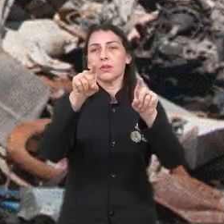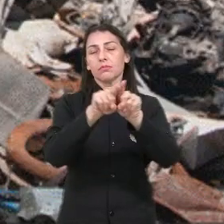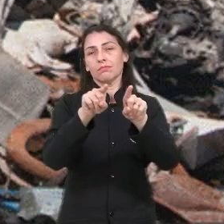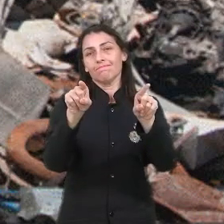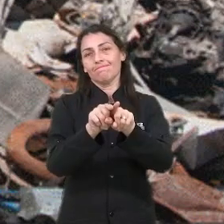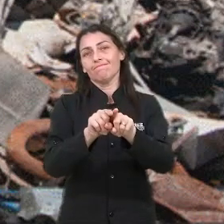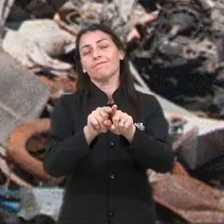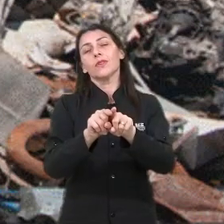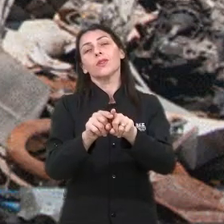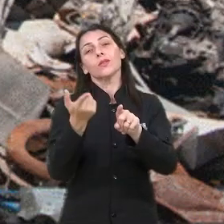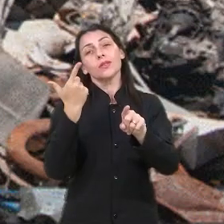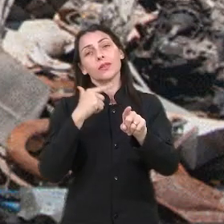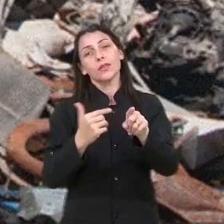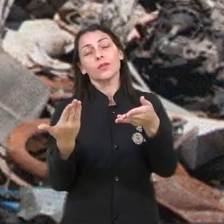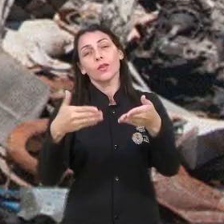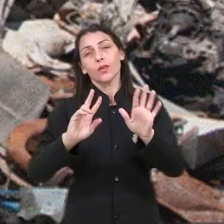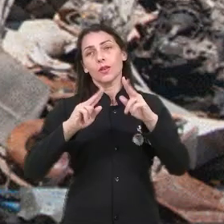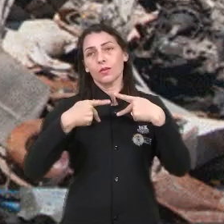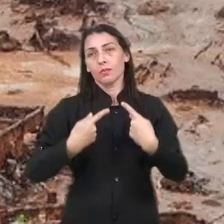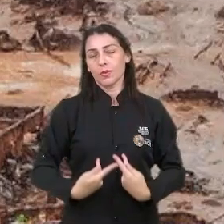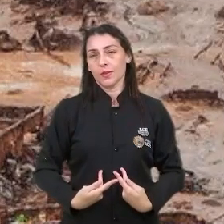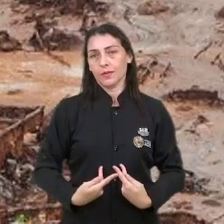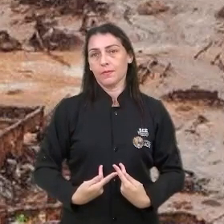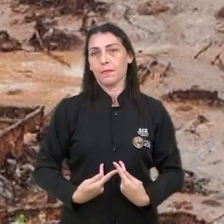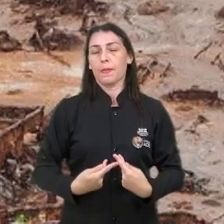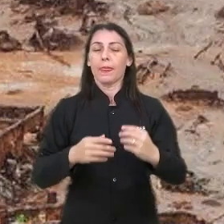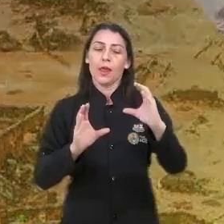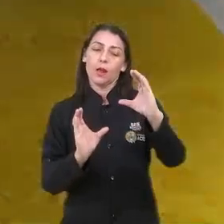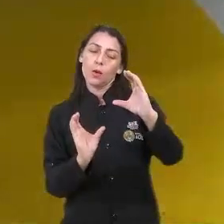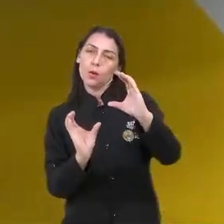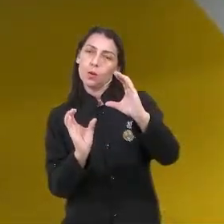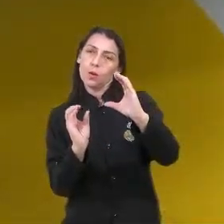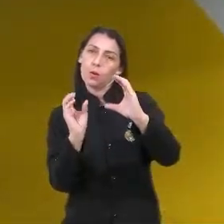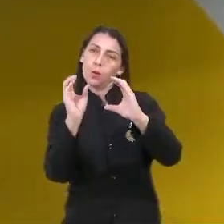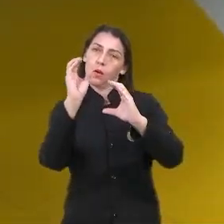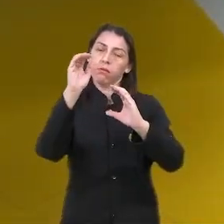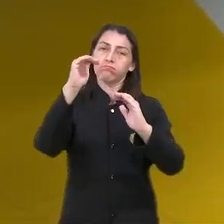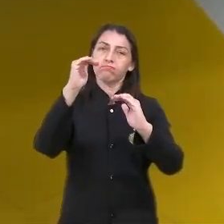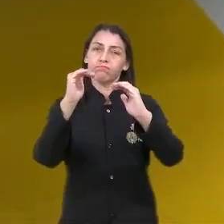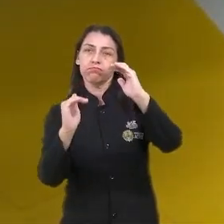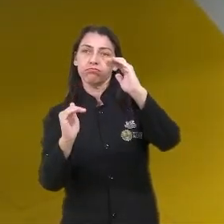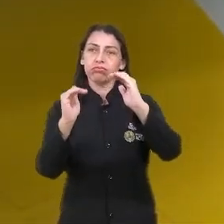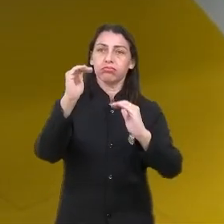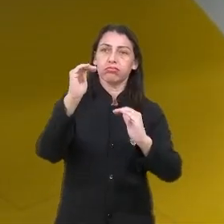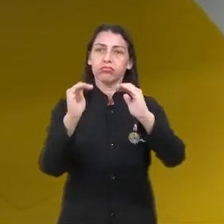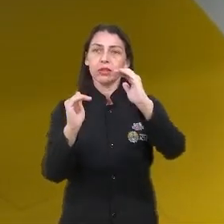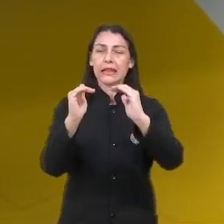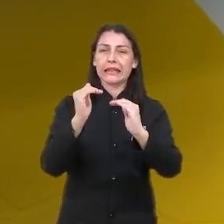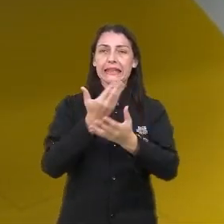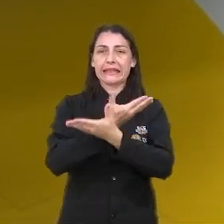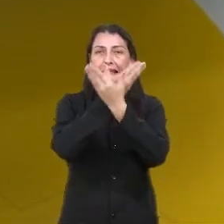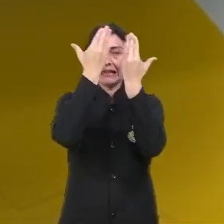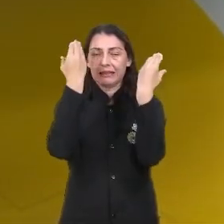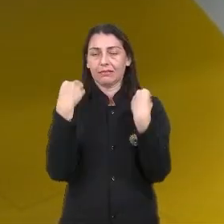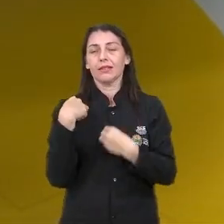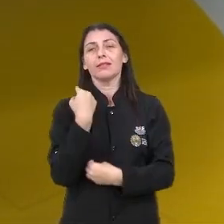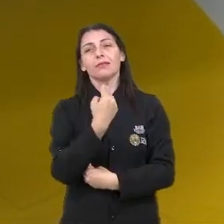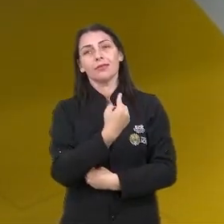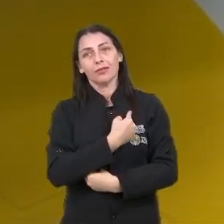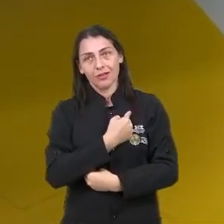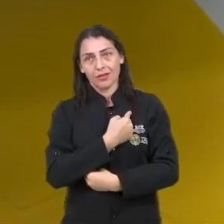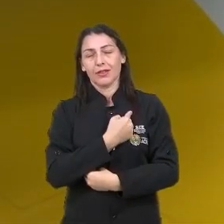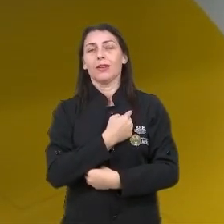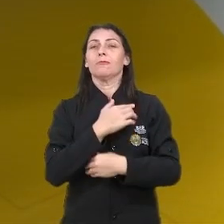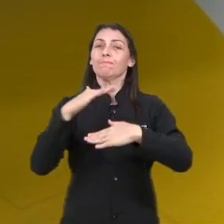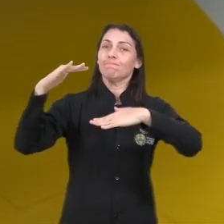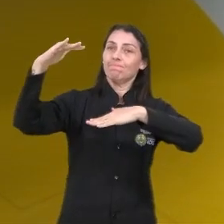chegando até nós seres humanos. Quando essa cadeia alimentar ela entra em desequilíbrio, não vamos nos esquecer que nós, seres humanos, estamos no topo